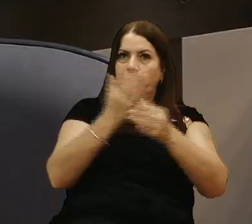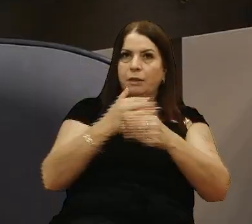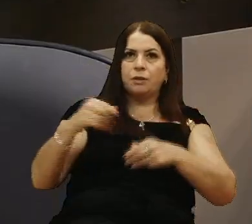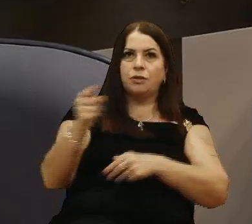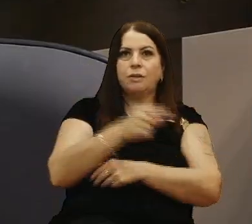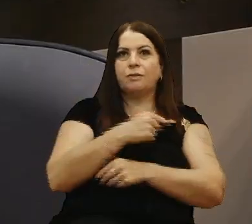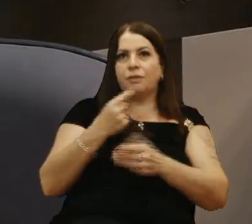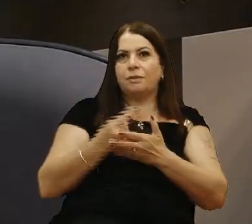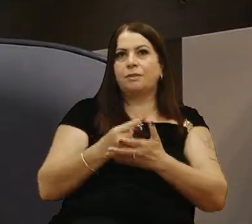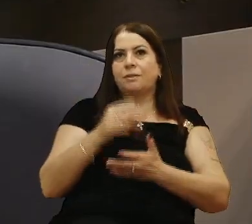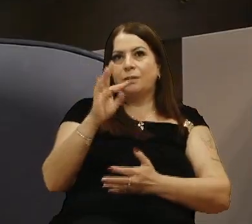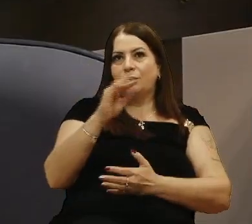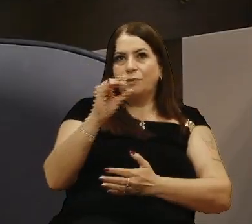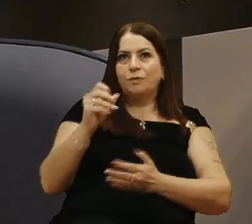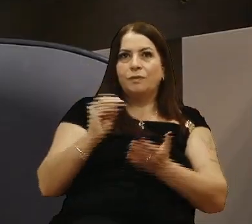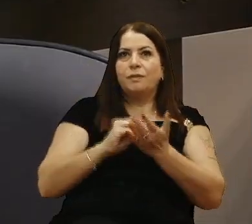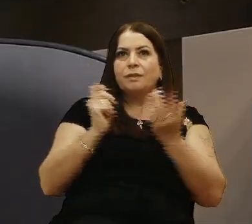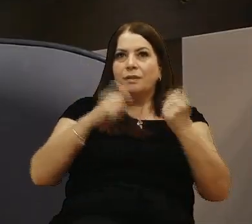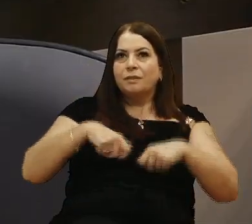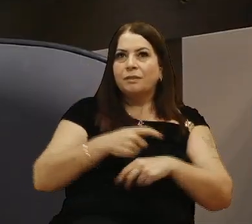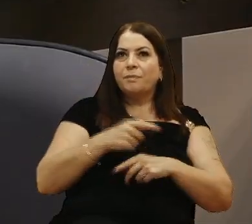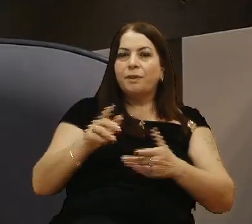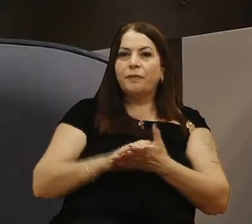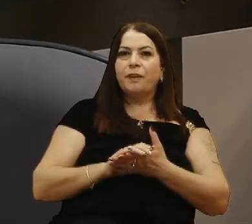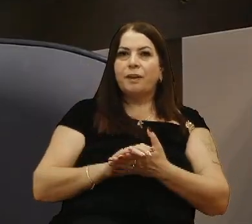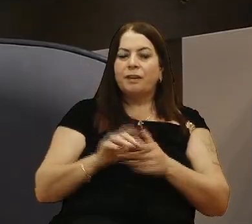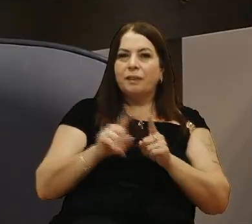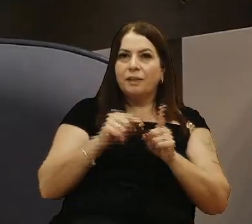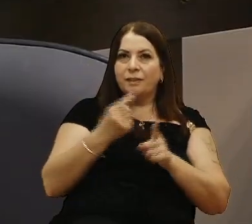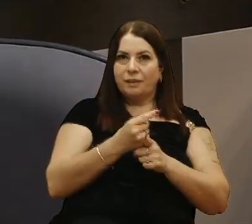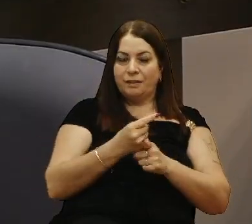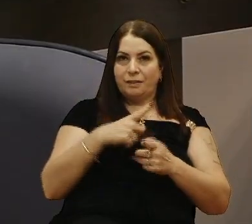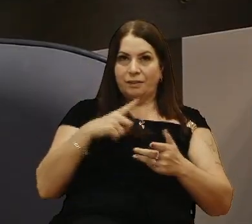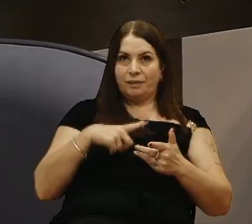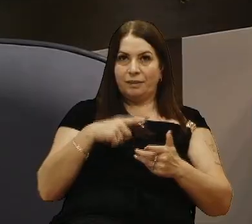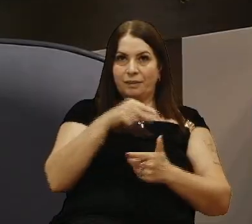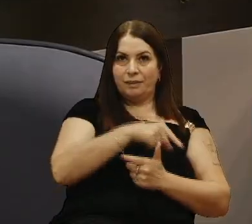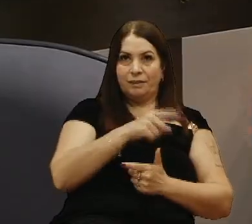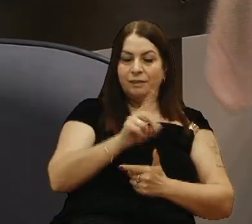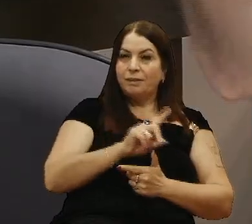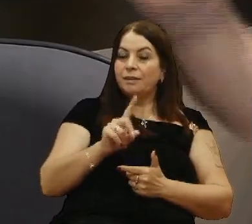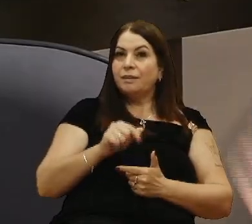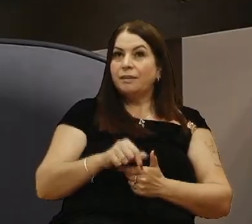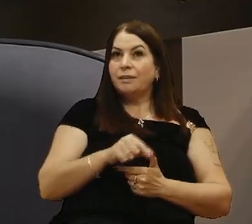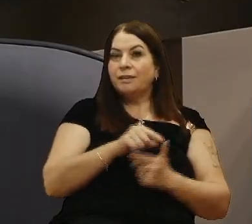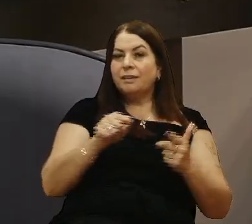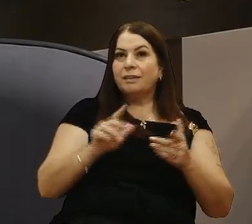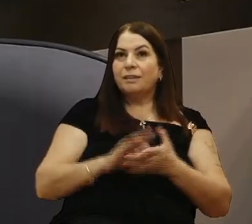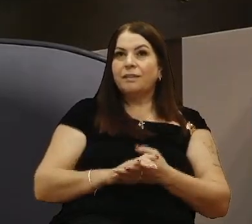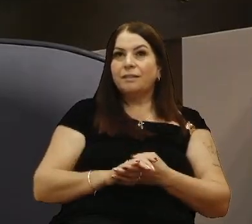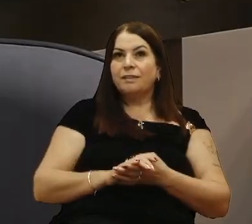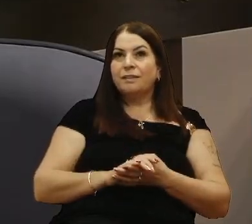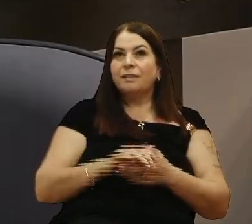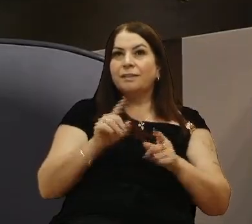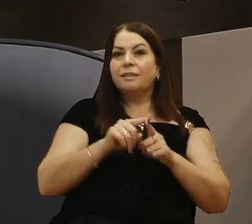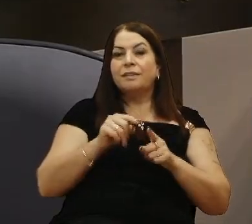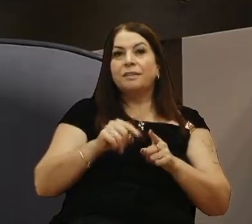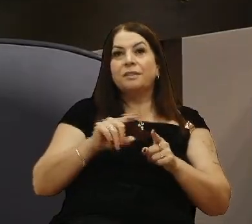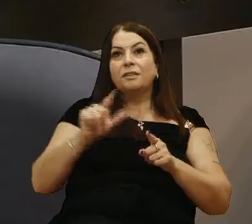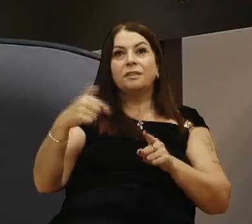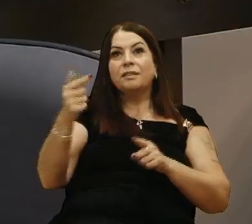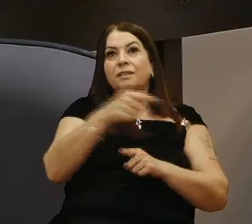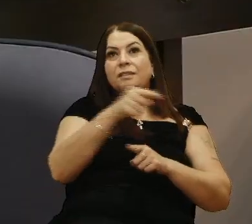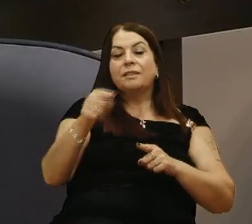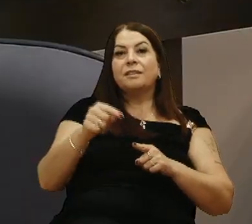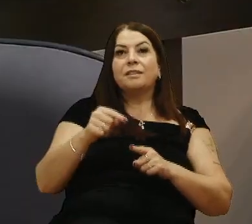esse governo tosco e incompetente nunca vai ditar o que eu vou falar ou não aqui ou lá fora. Amanhã depois, hoje